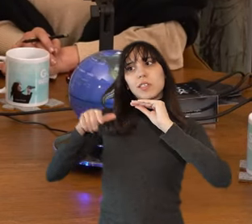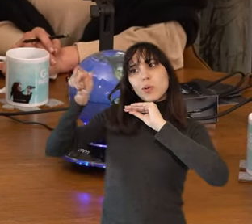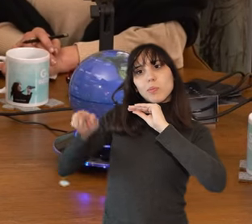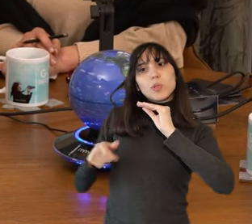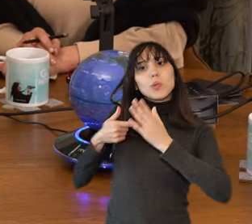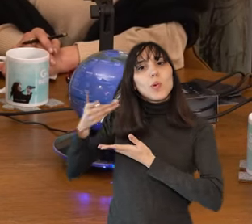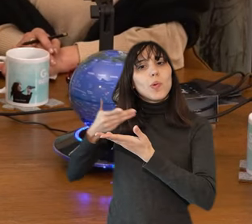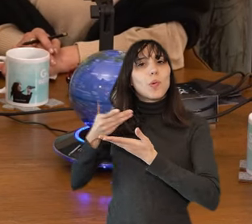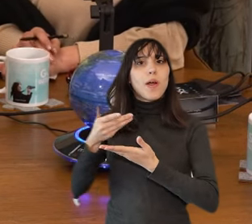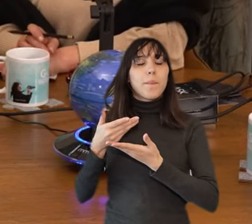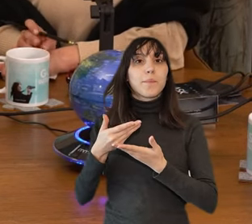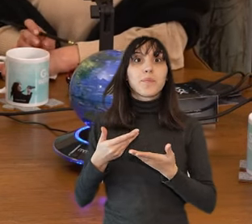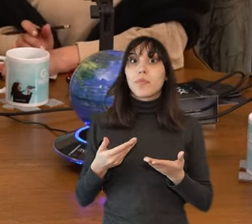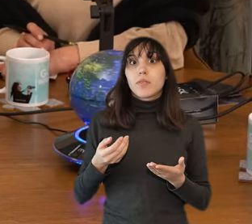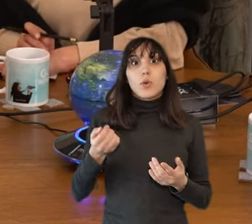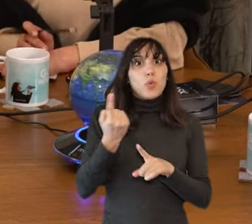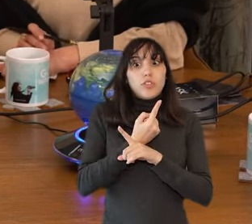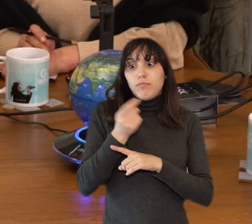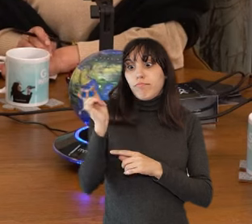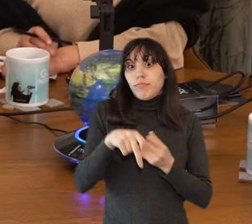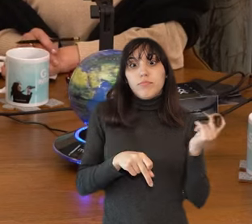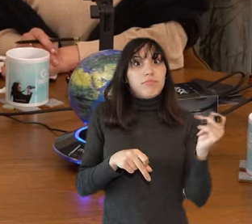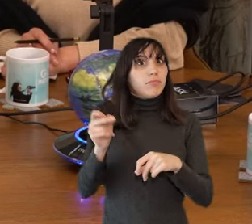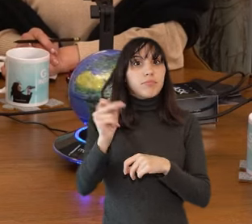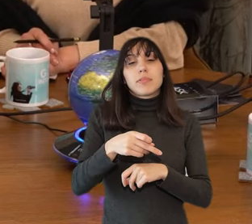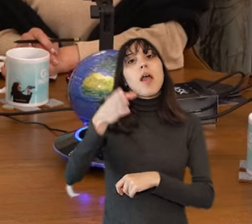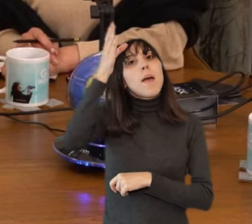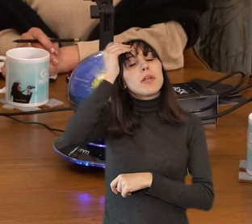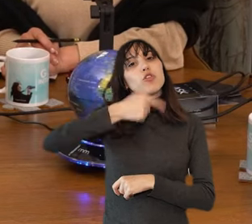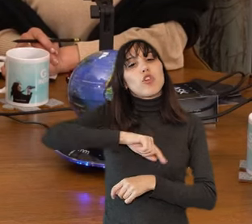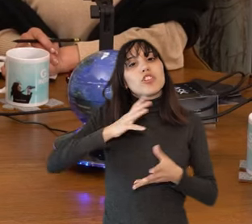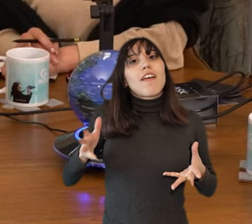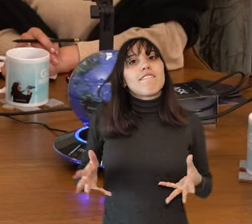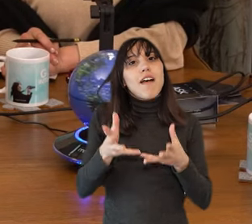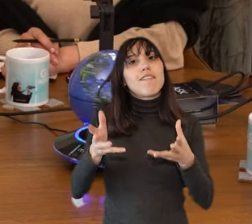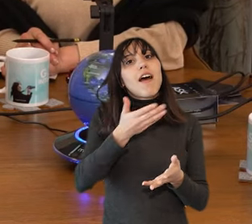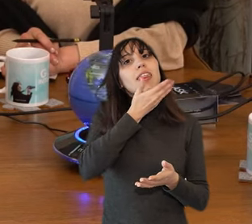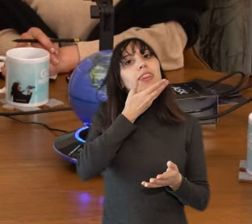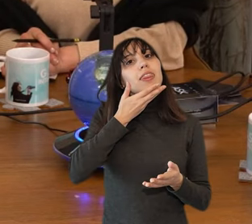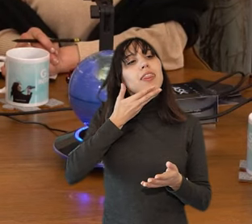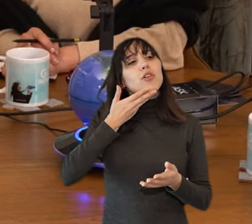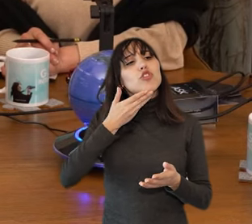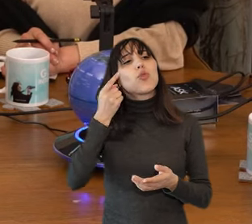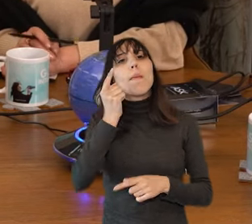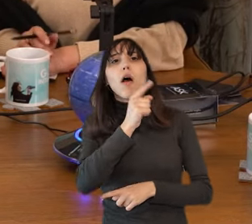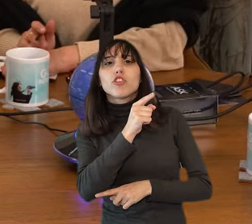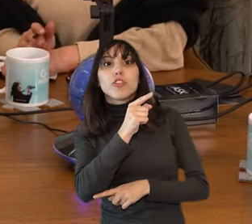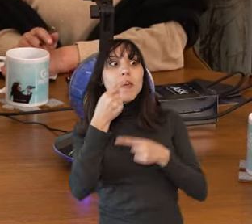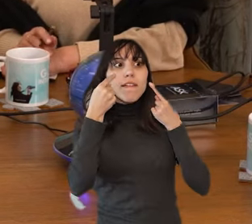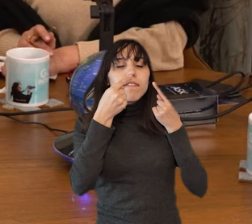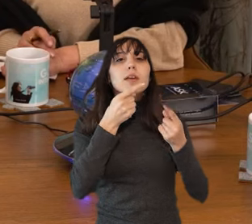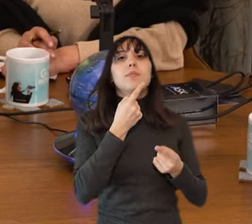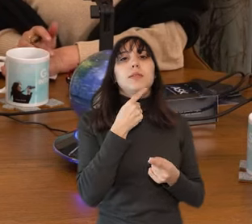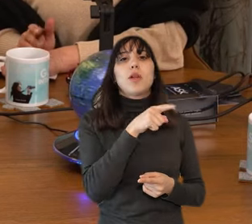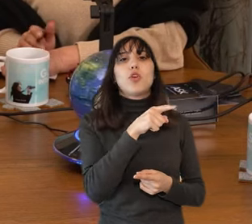eh e portanto acontece sempre a aprendizagem acontece o que nós ajudamos a fazer é é perceber onde é que ela está e olhar para isso e